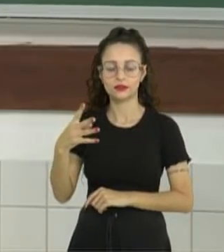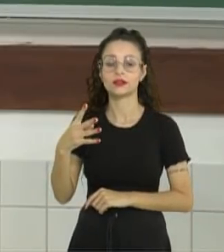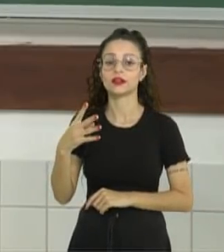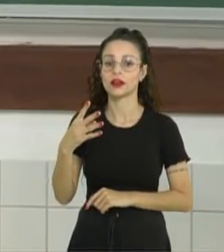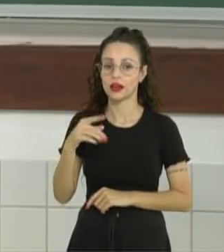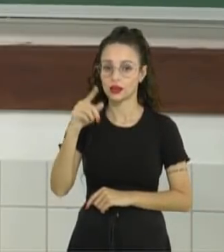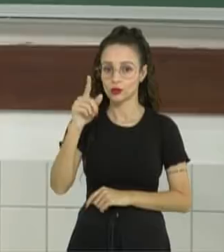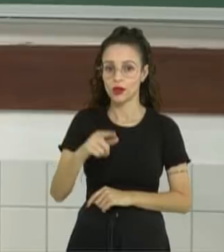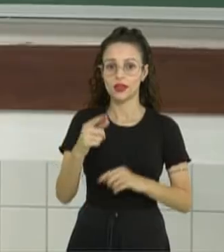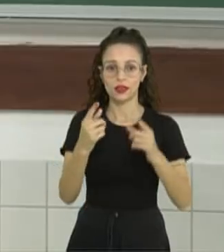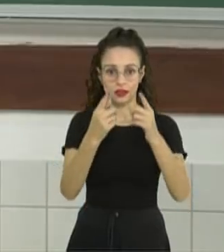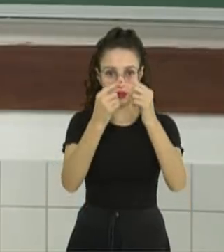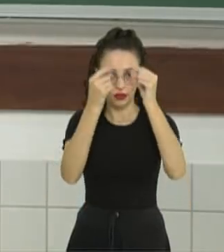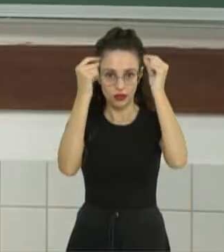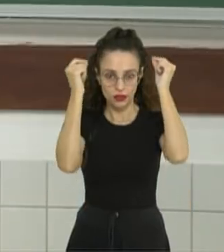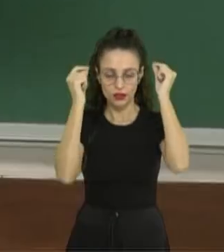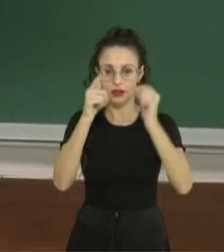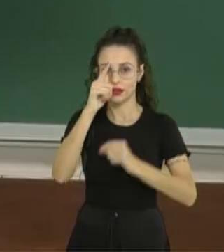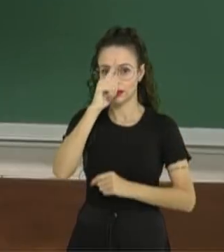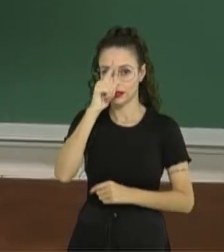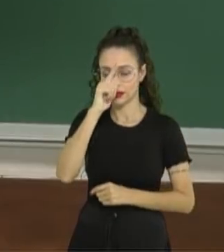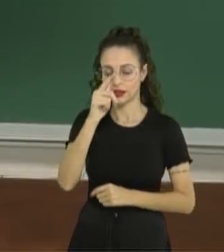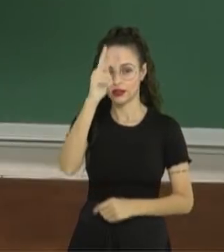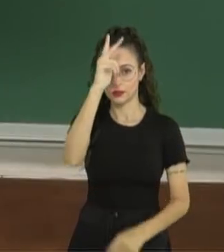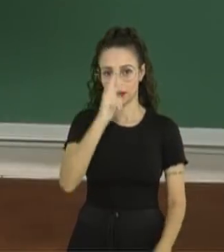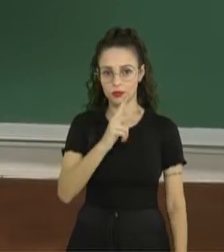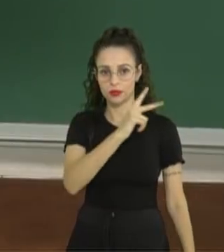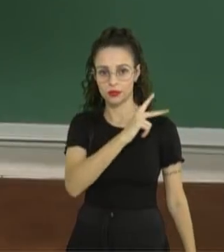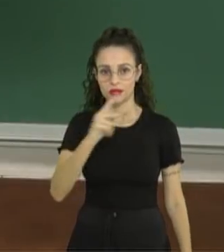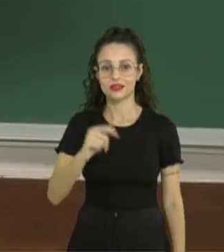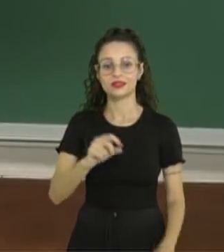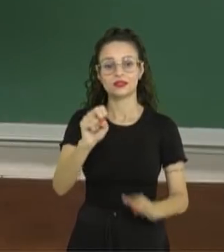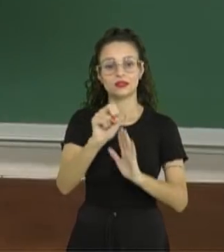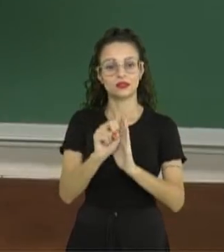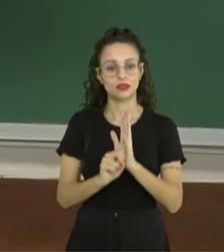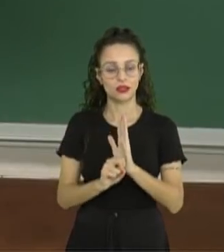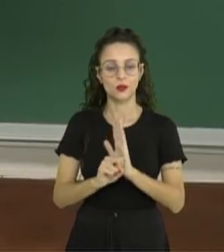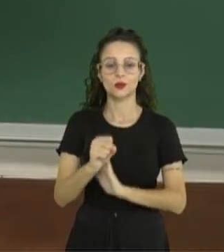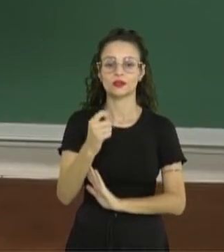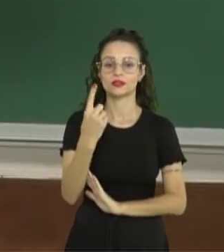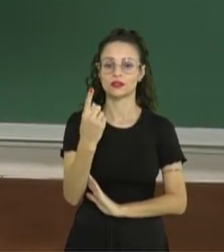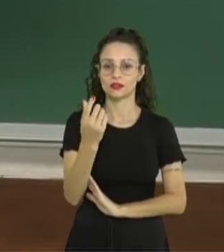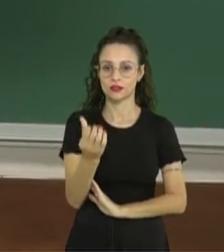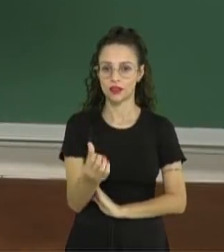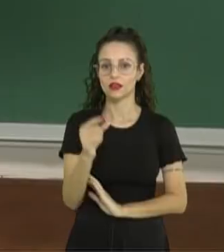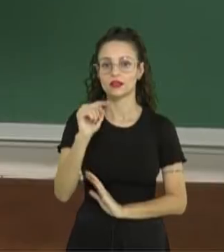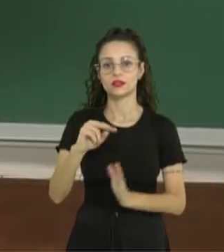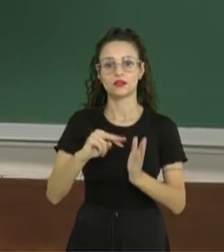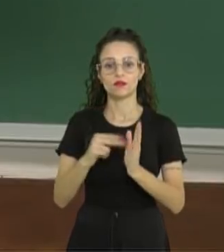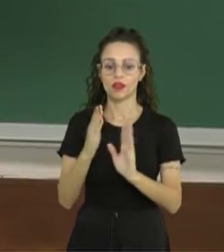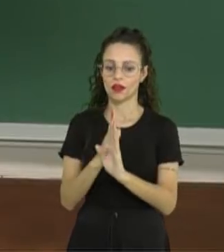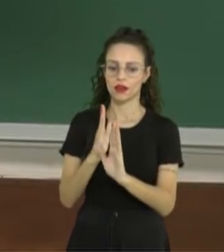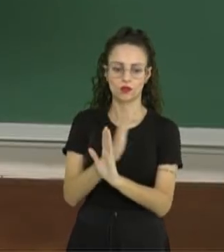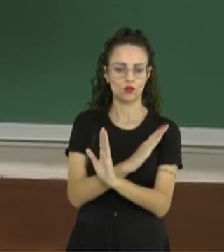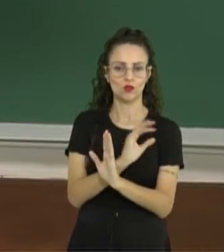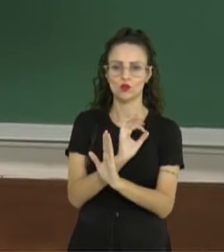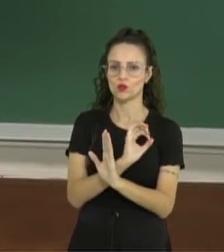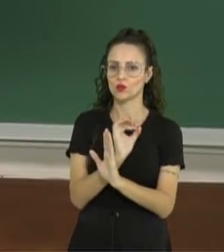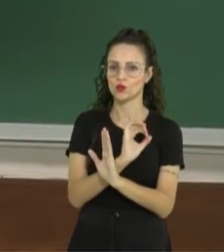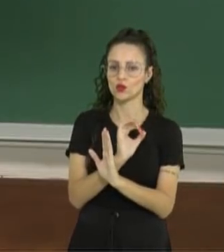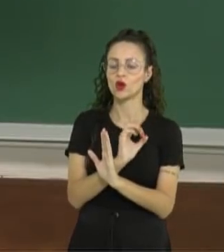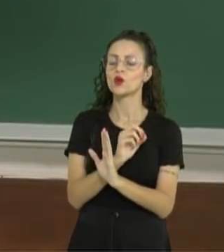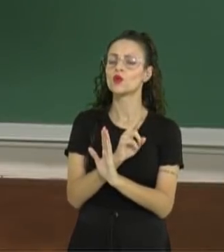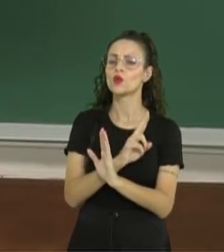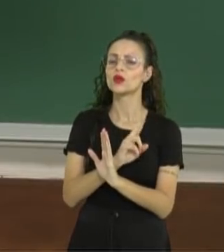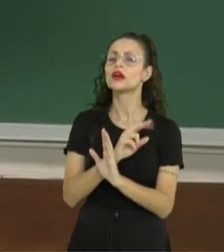melhor, gregoriano, por causa do Papa Gregório, no século XVI surgiu esse calendário, significa que antes não tinha. Se utilizava que